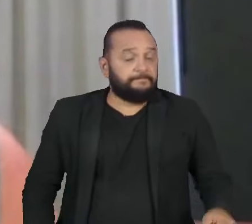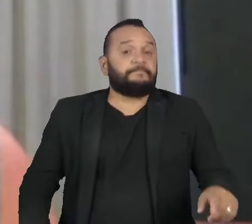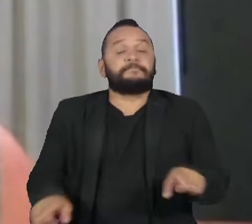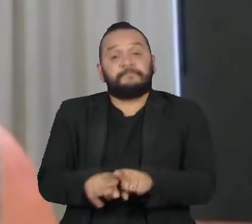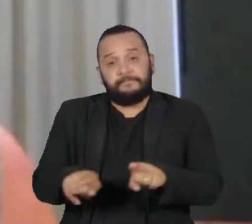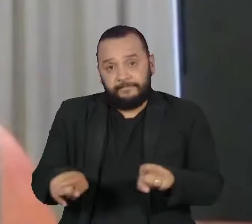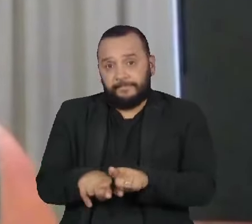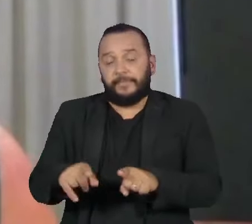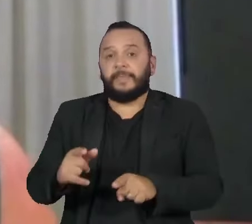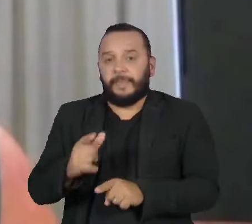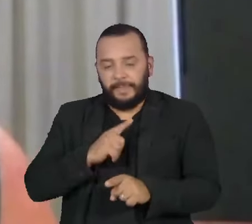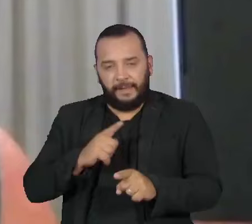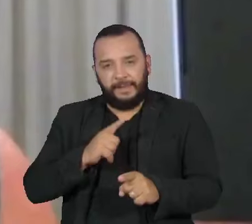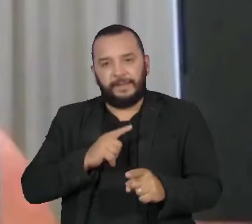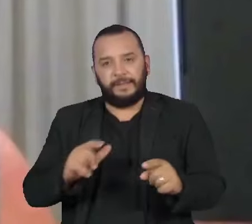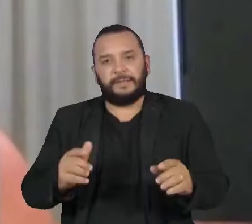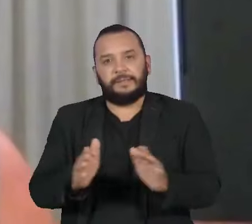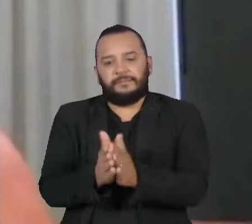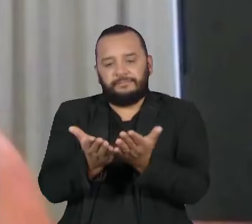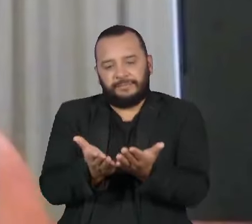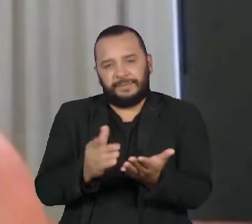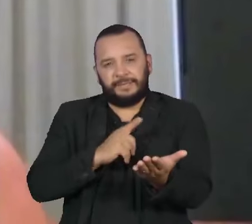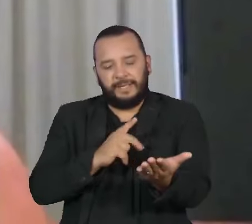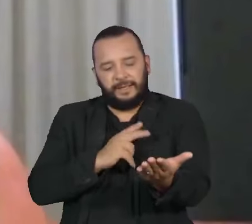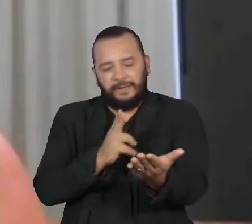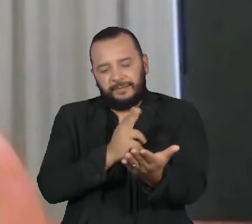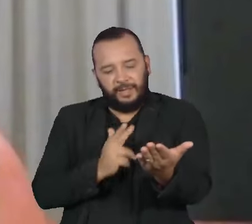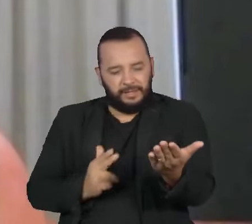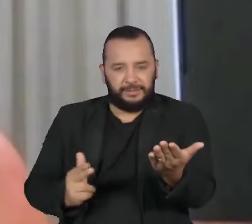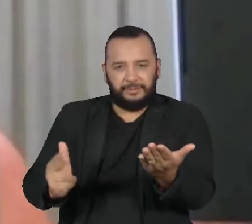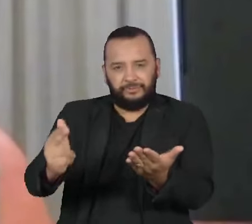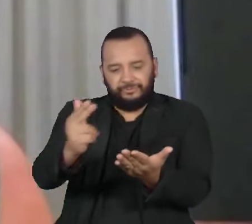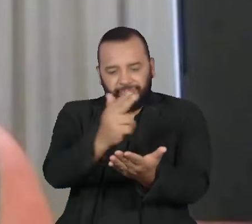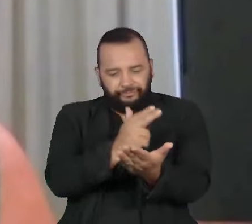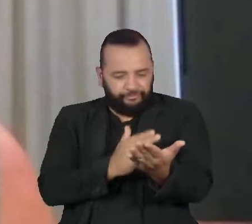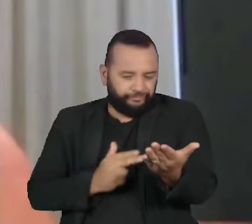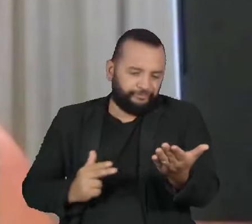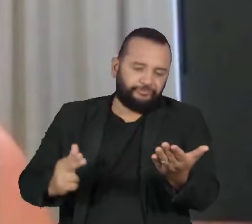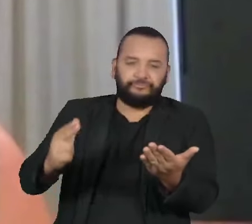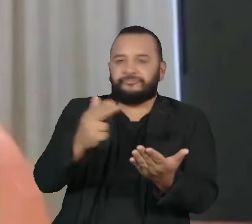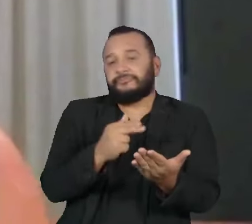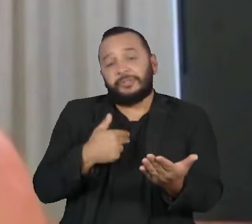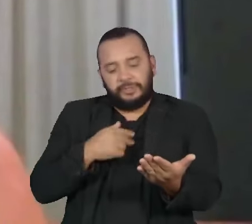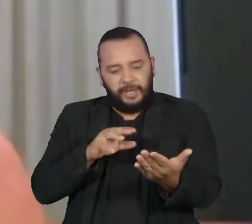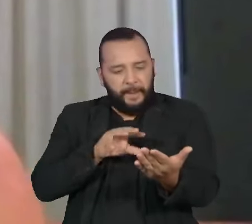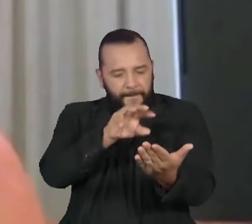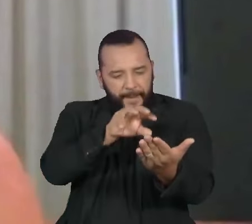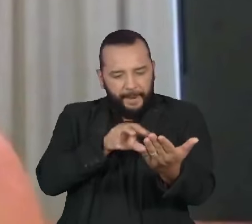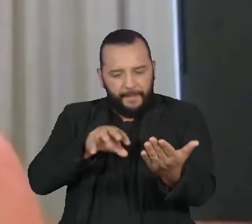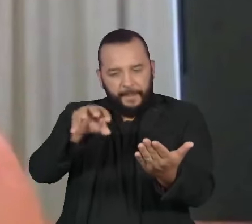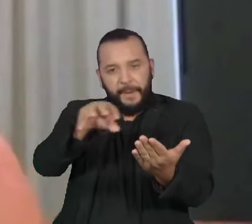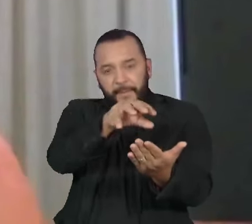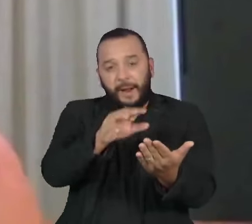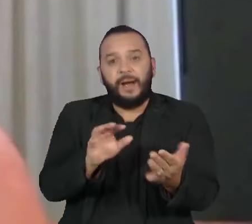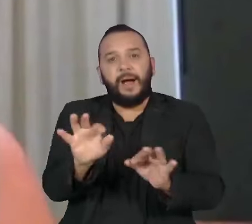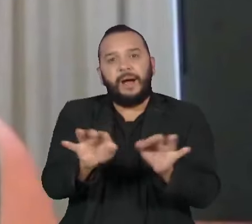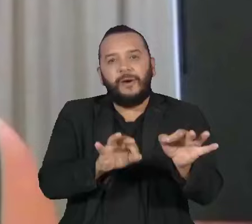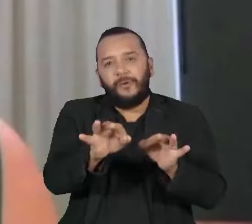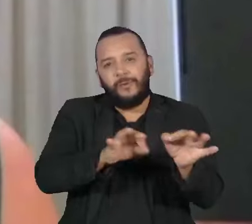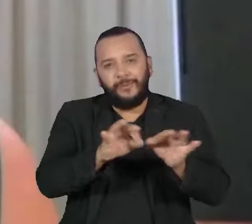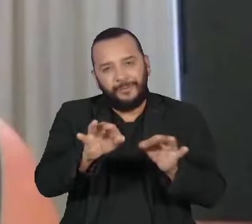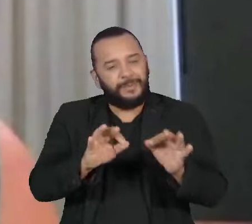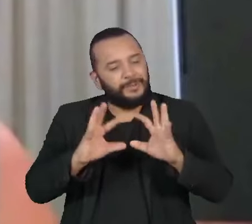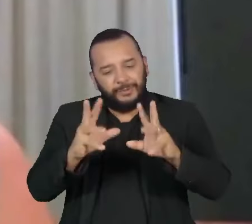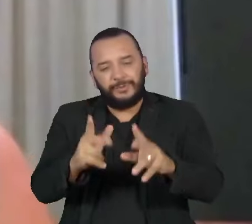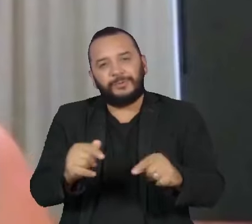com designers, né? Designers instrucionais, que são profissionais que ajudam a estruturar o conteúdo da forma mais adequada